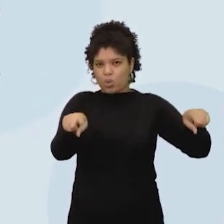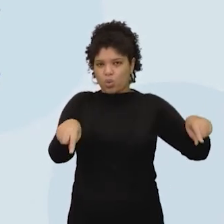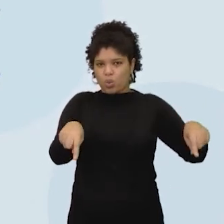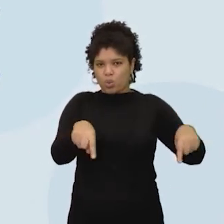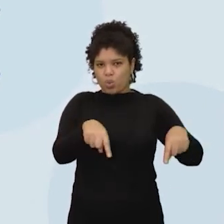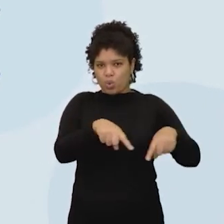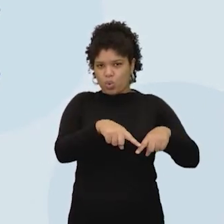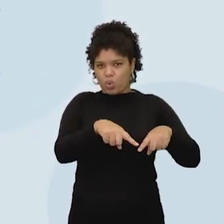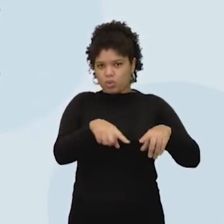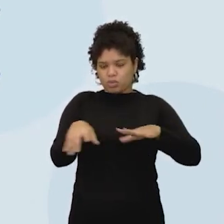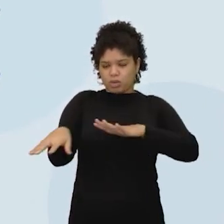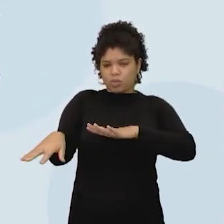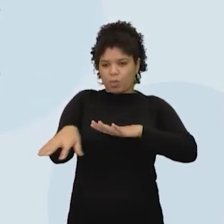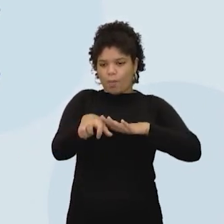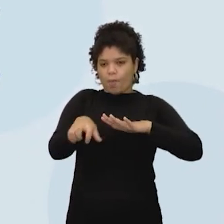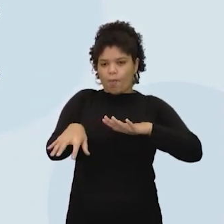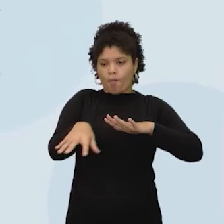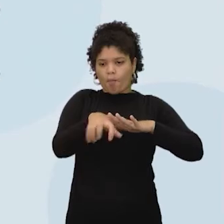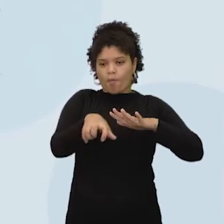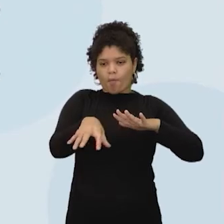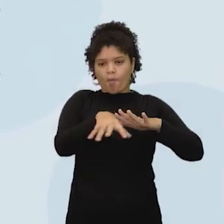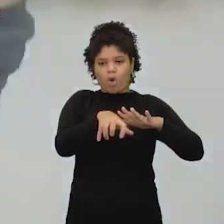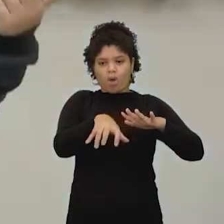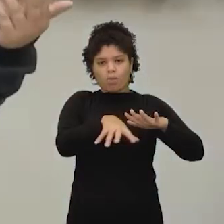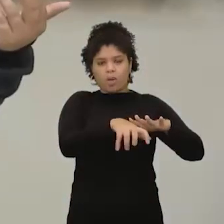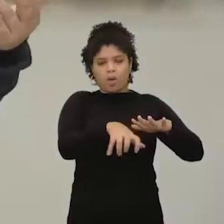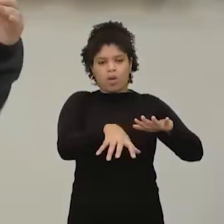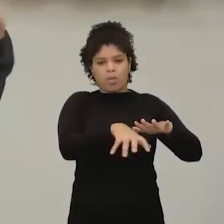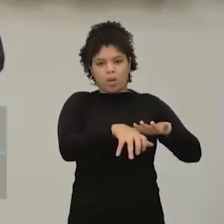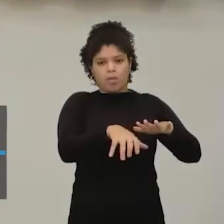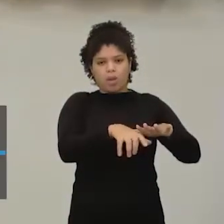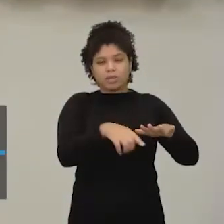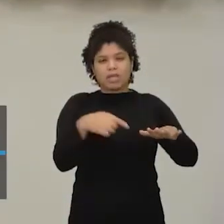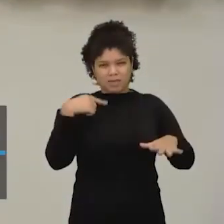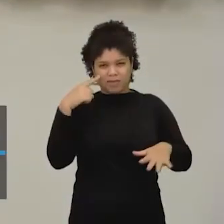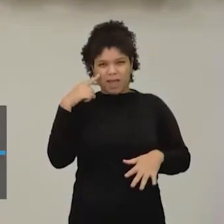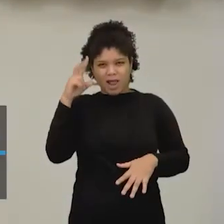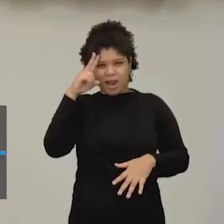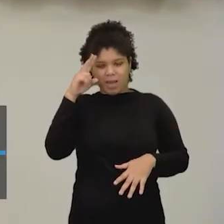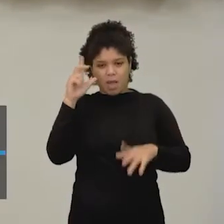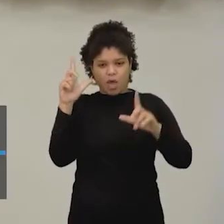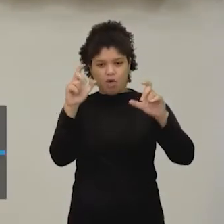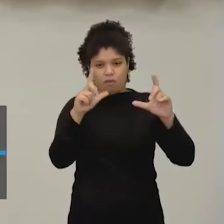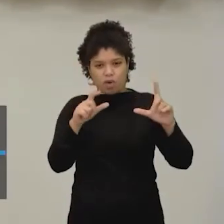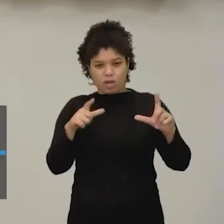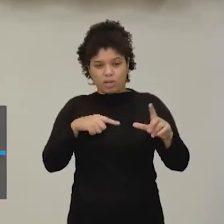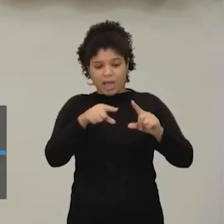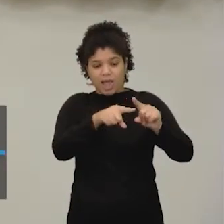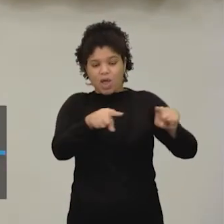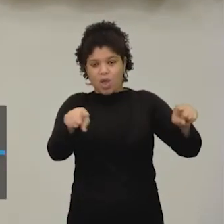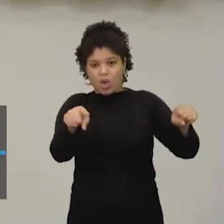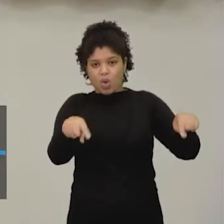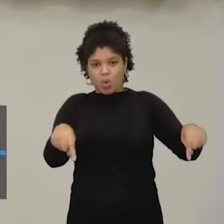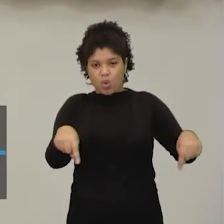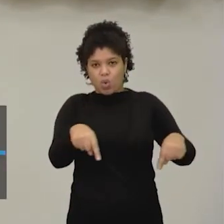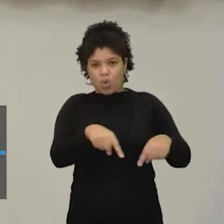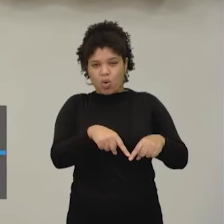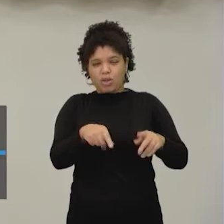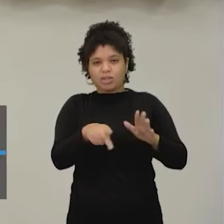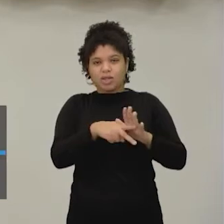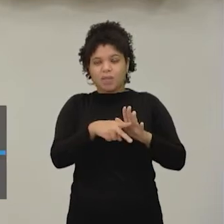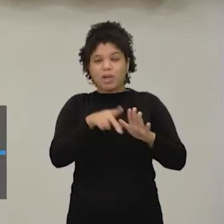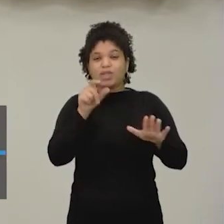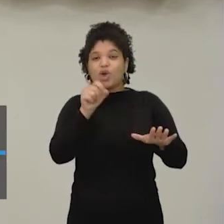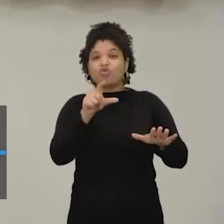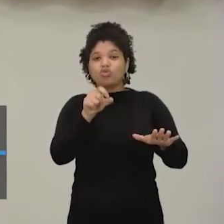viu, né? Então, fica ali. Se vocês lembrarem da imagem, tinha uma região que a piscina ainda estava com a água do mar azul. Mas